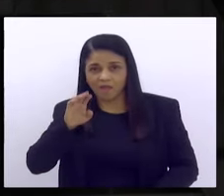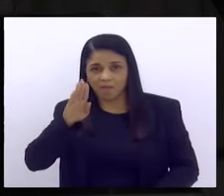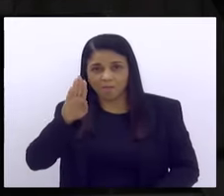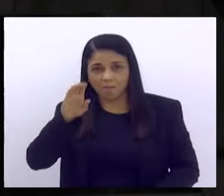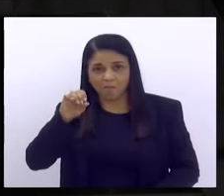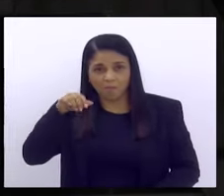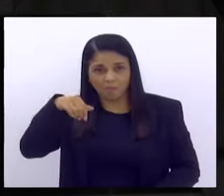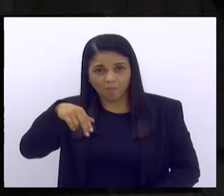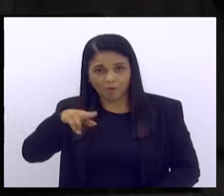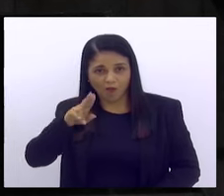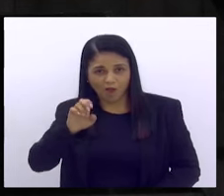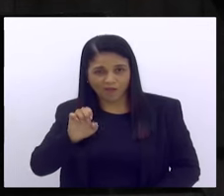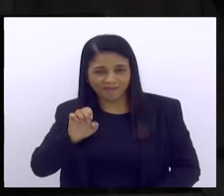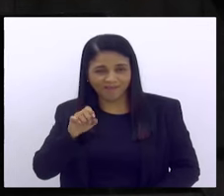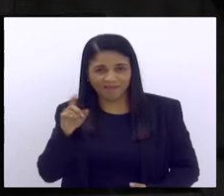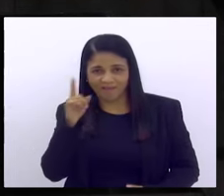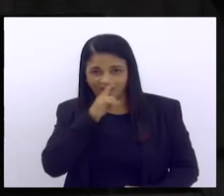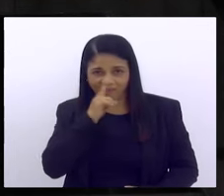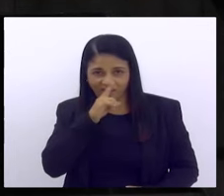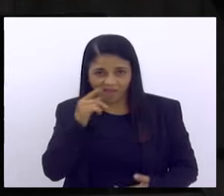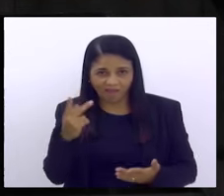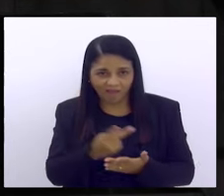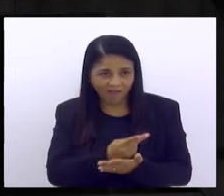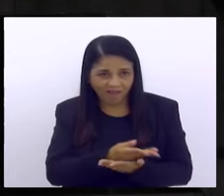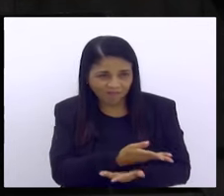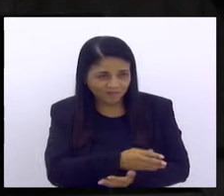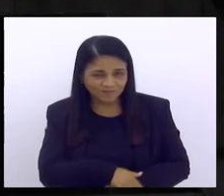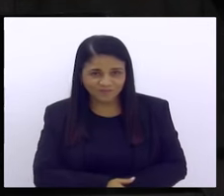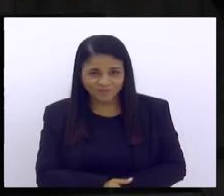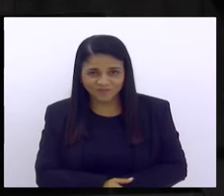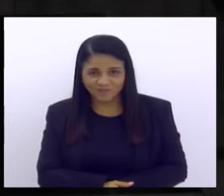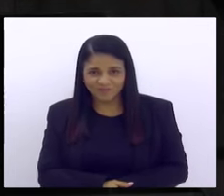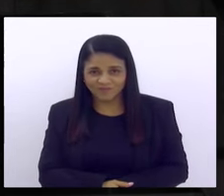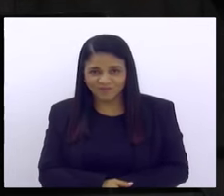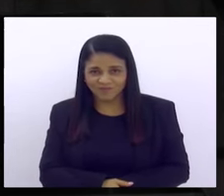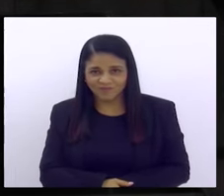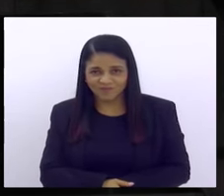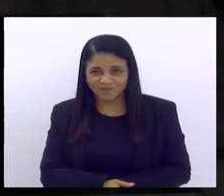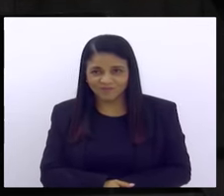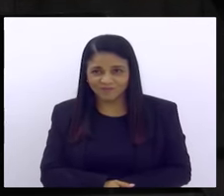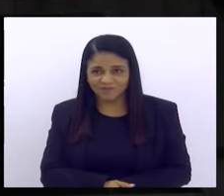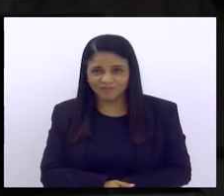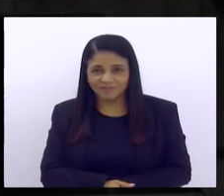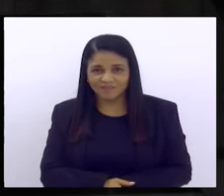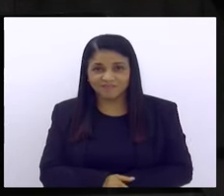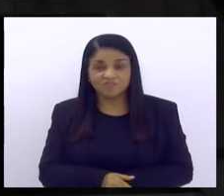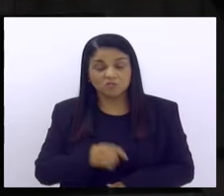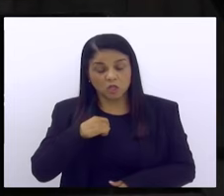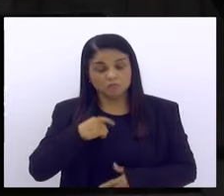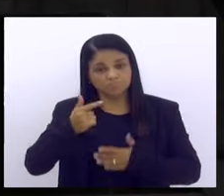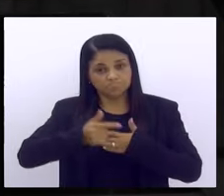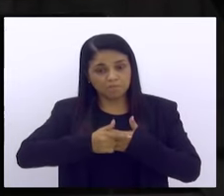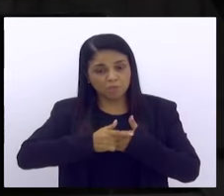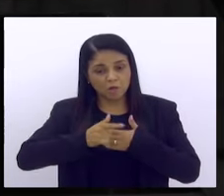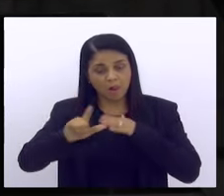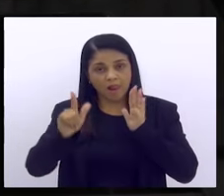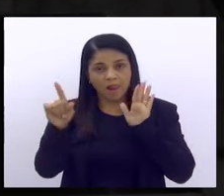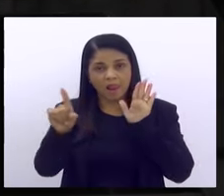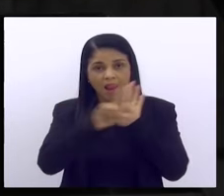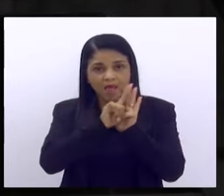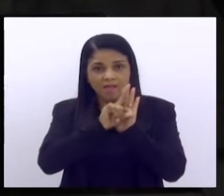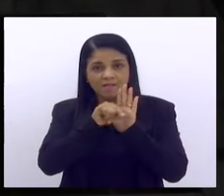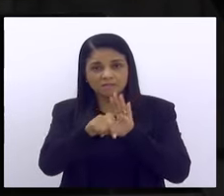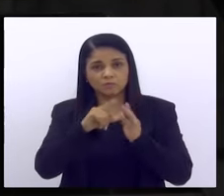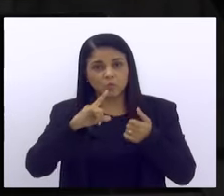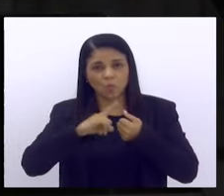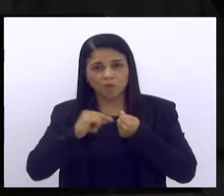dos reboques de forma irregular? E nós fizemos fazer valer a lei. O CTB, no